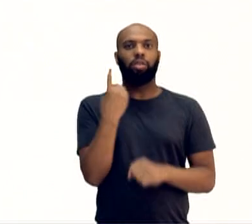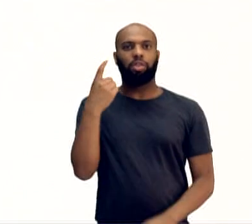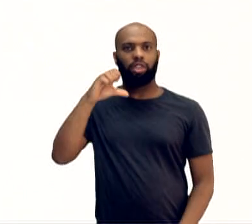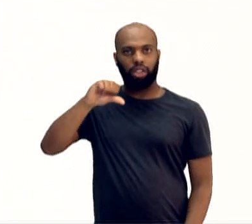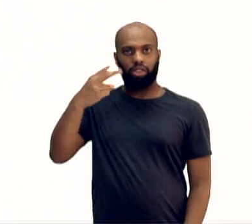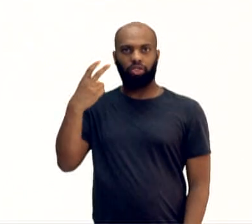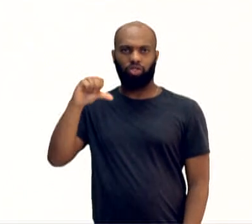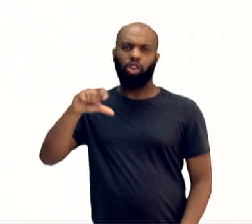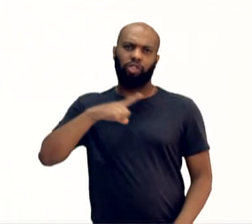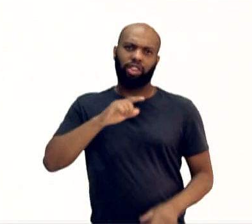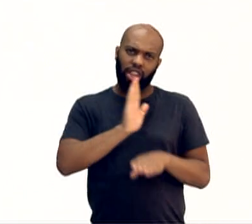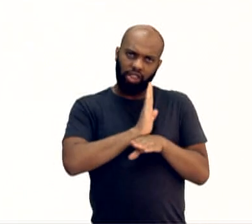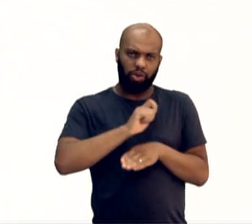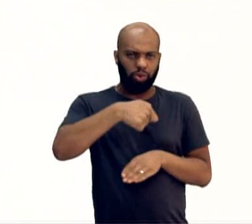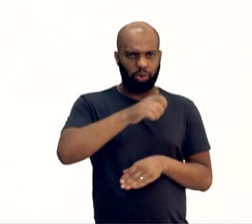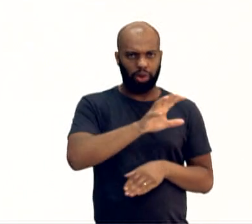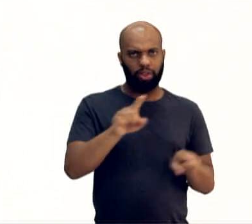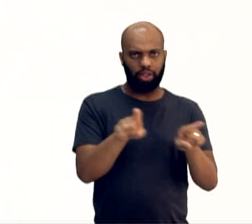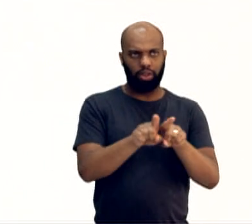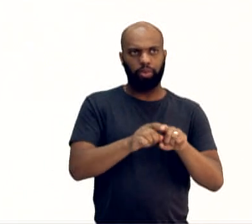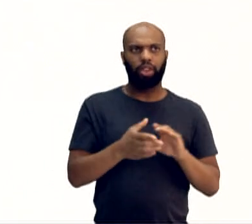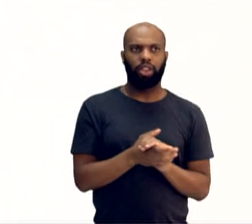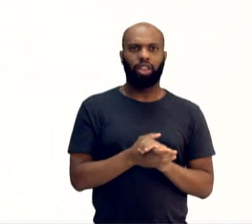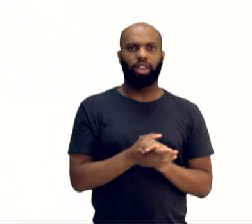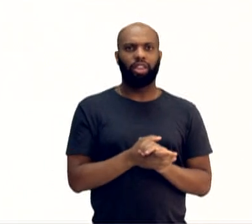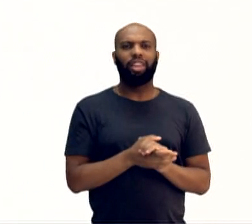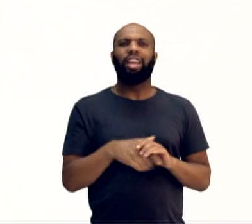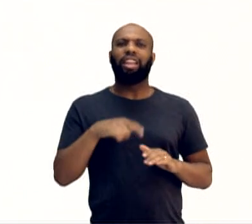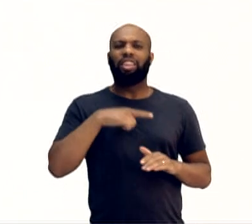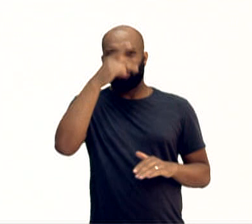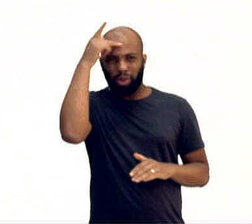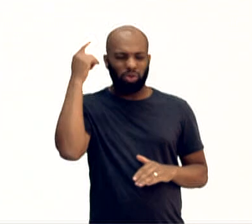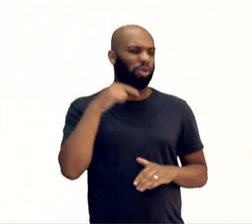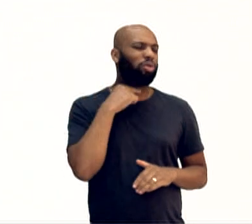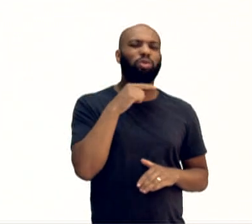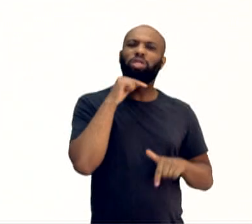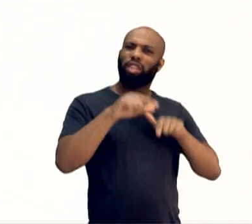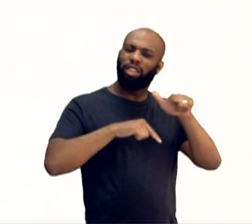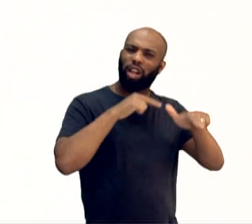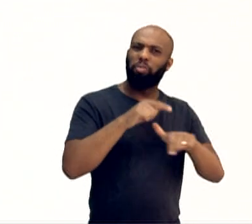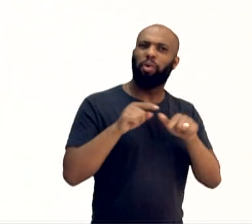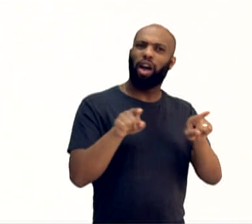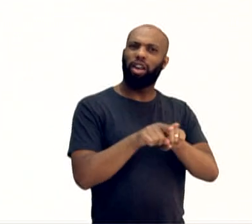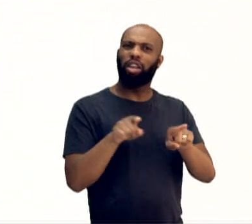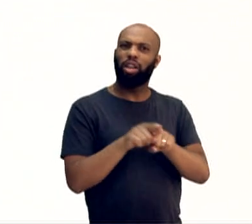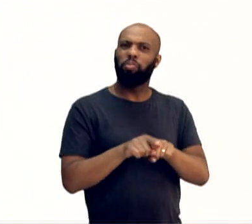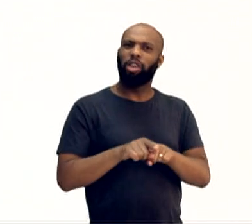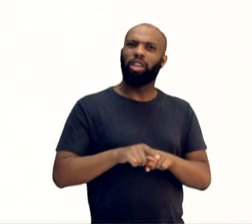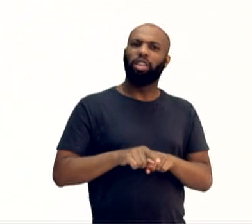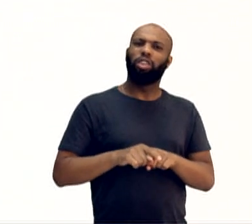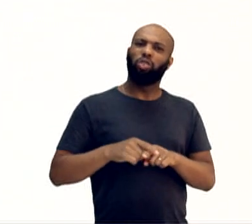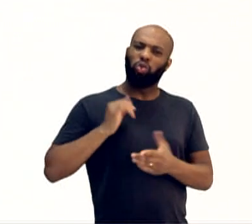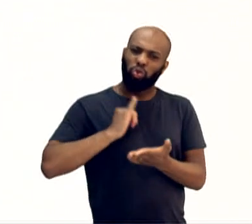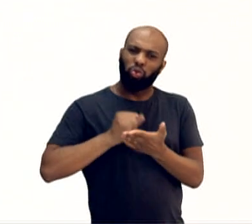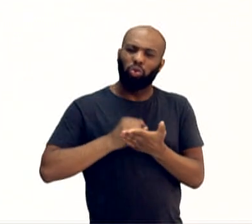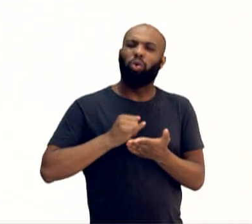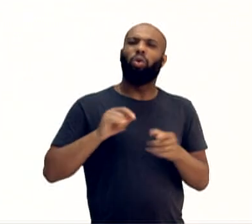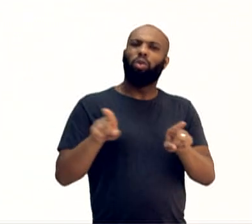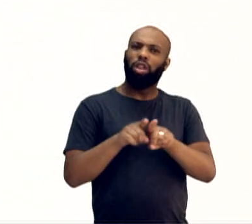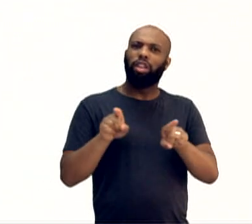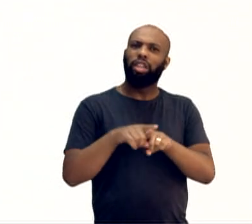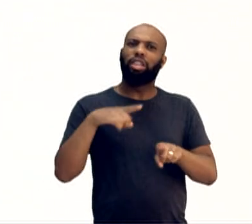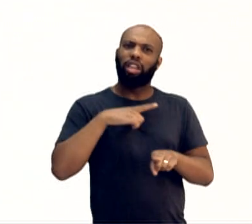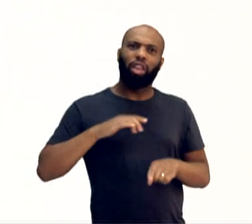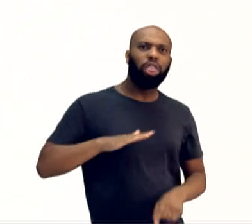hein? Desemprego, inflação, crescimento dos movimentos operários, emergência dos regimes